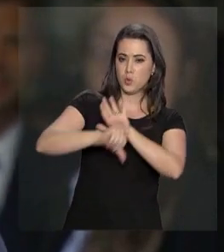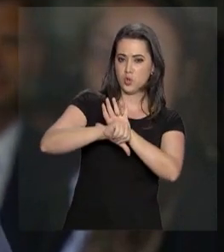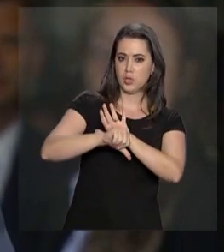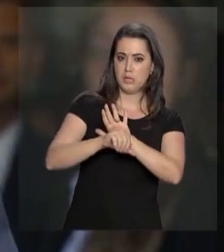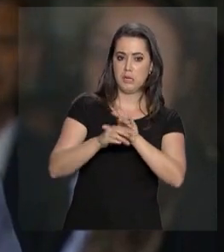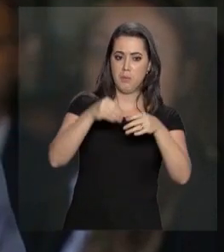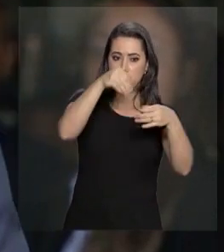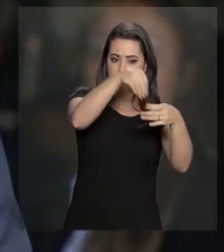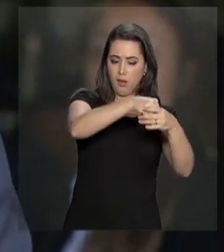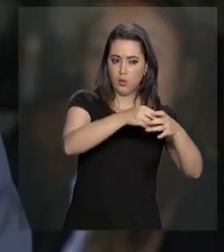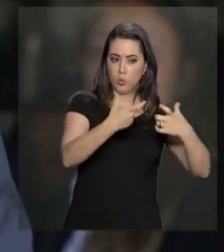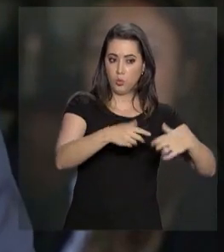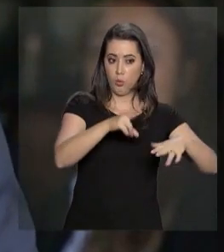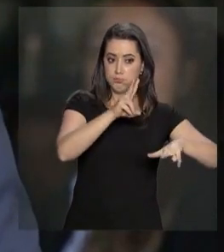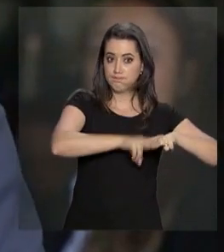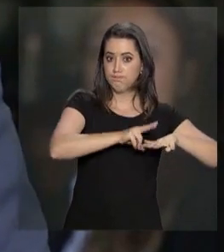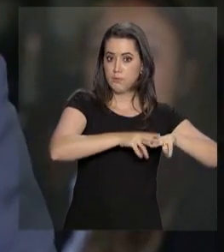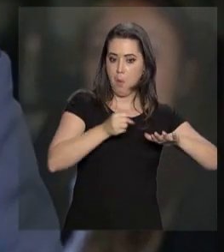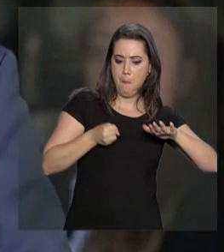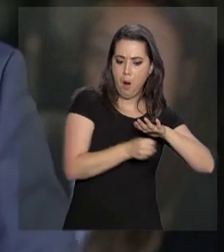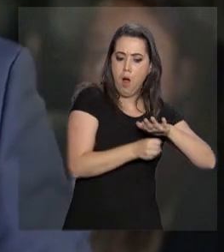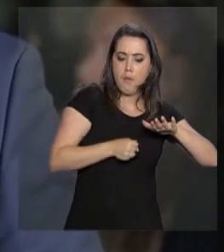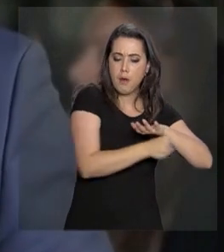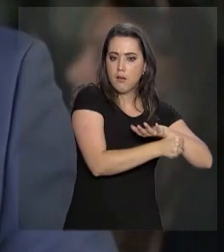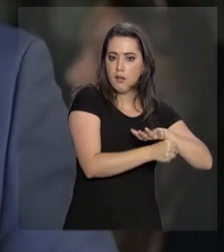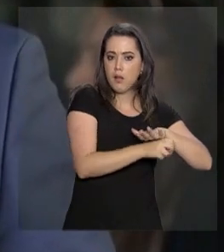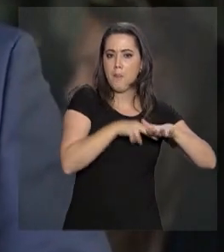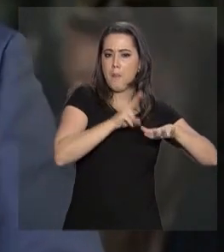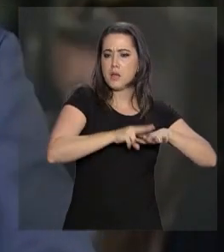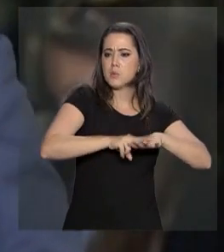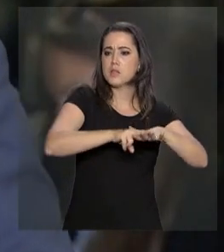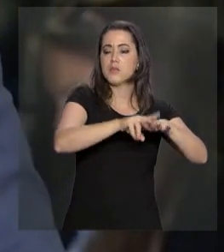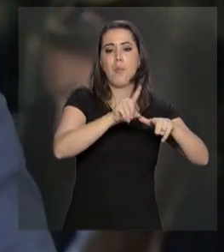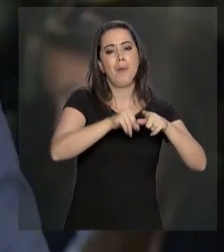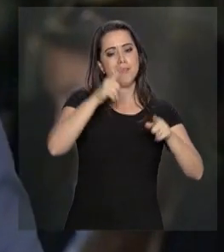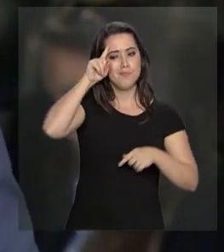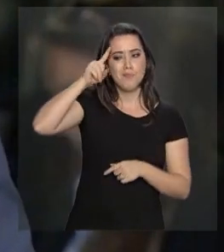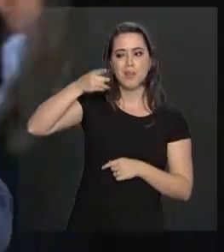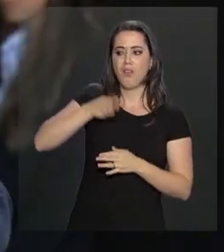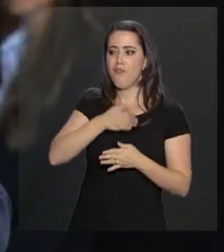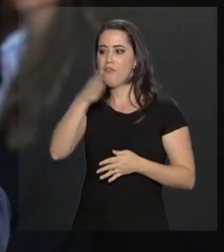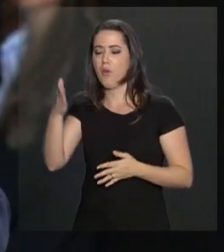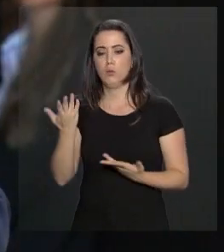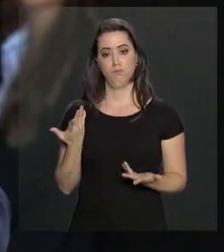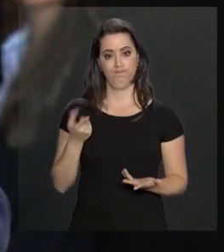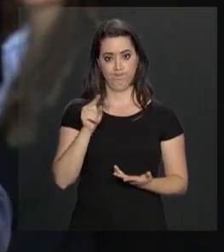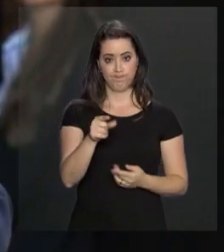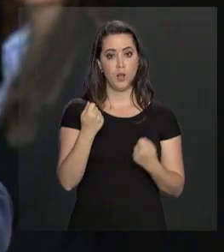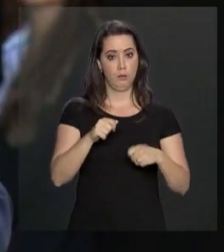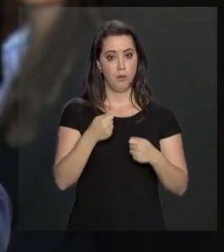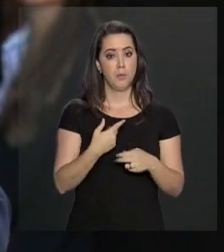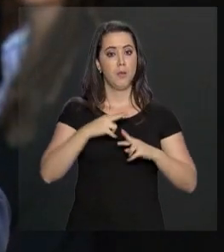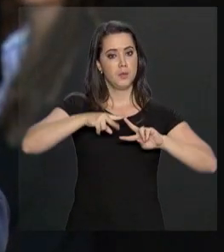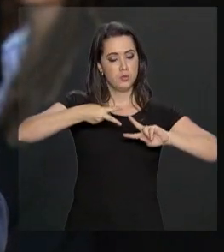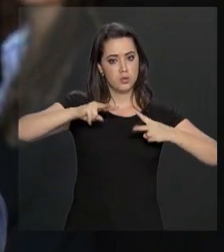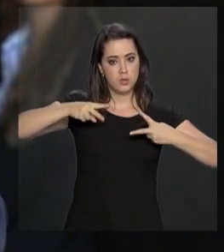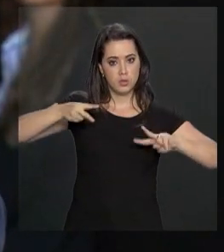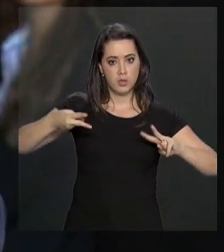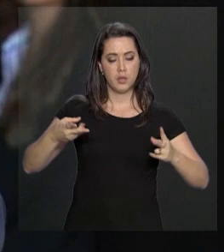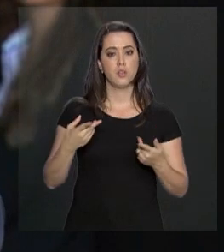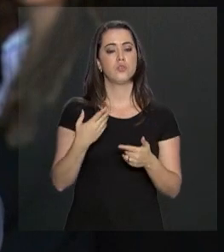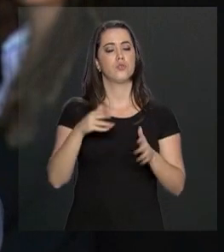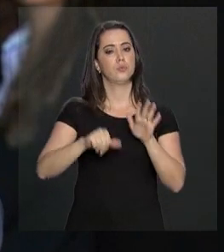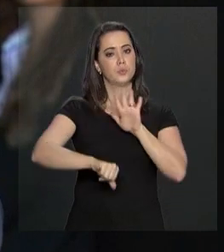da cadeia, também pretende pôr em prática um banco genético com o perfil de todos os condenados por crimes dolosos no país. O